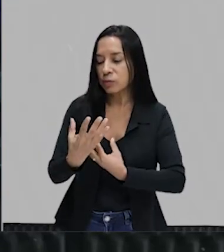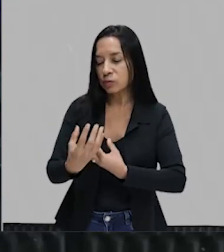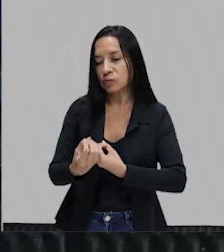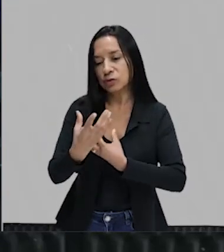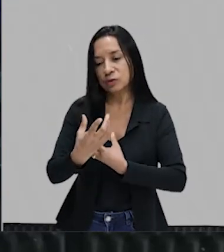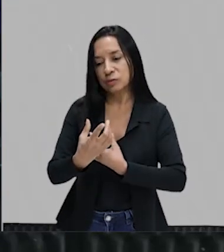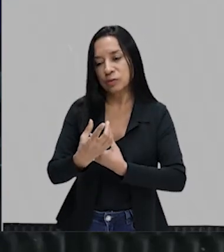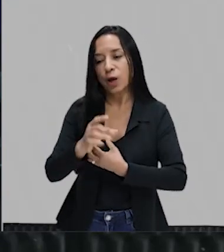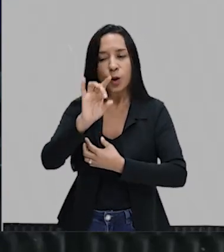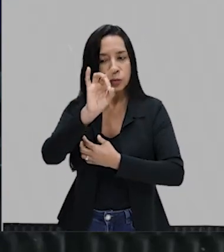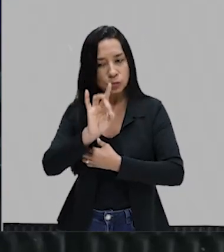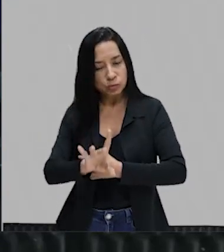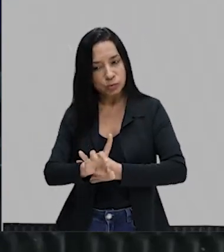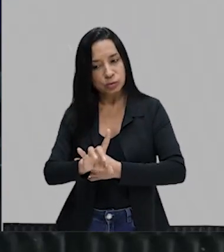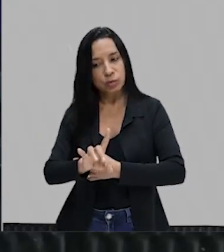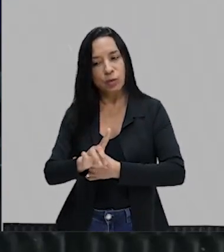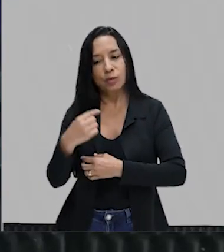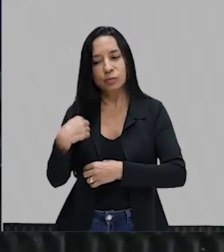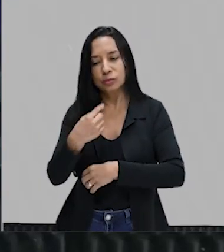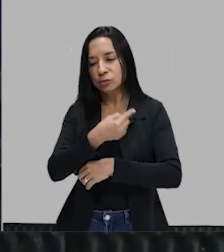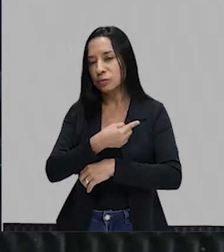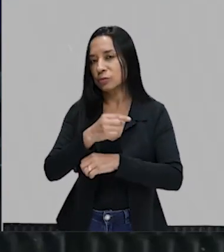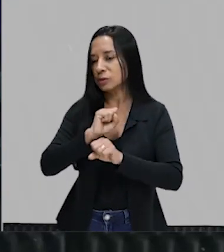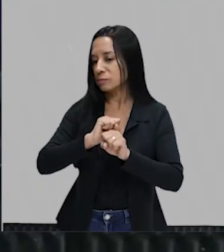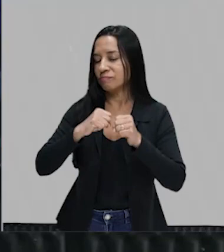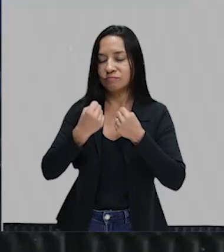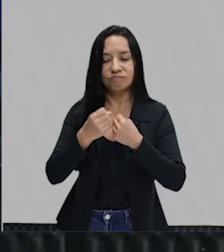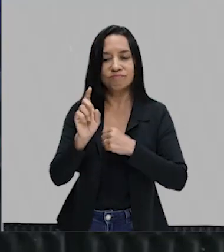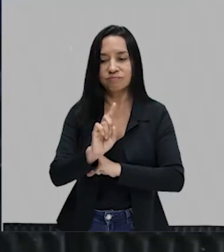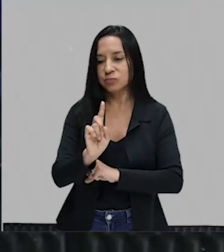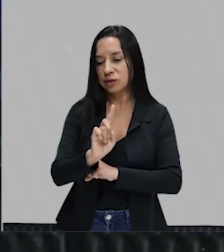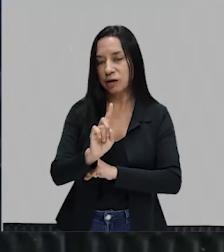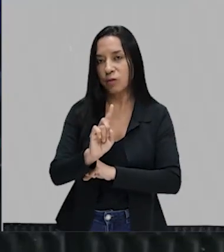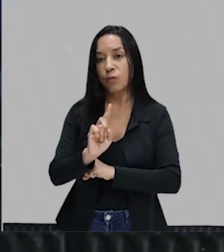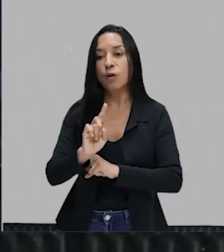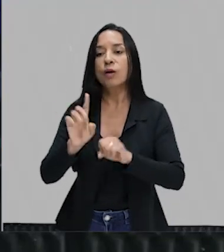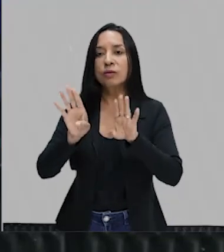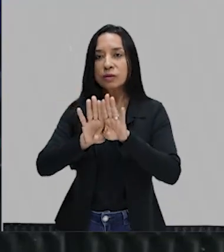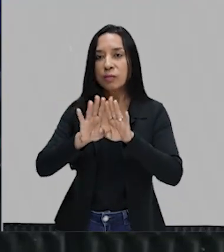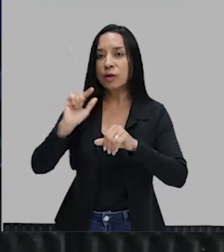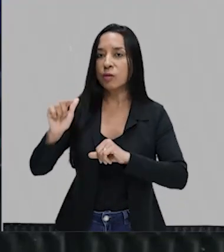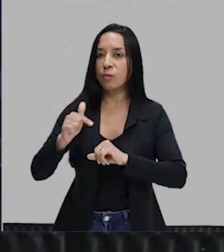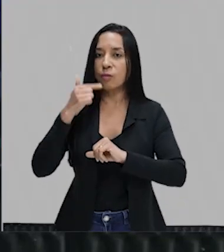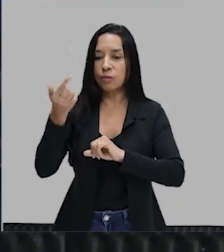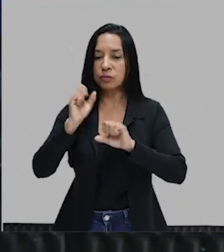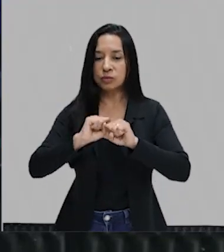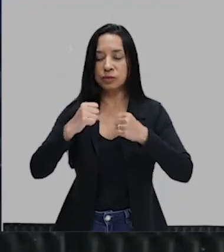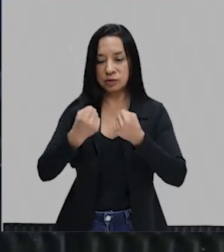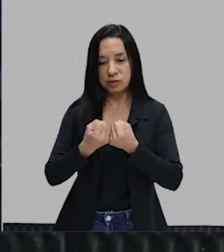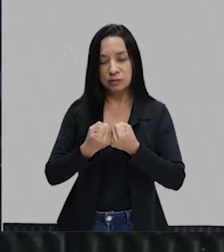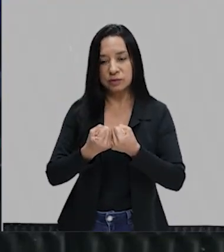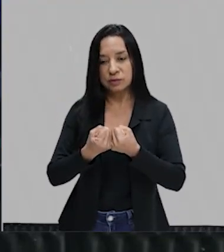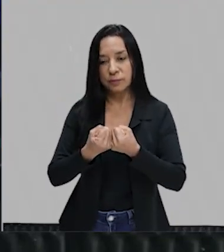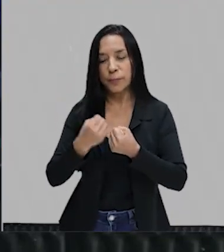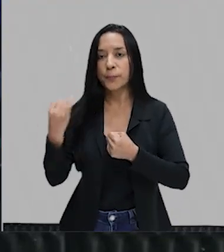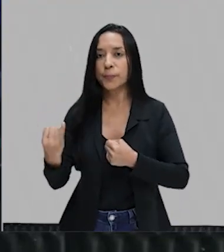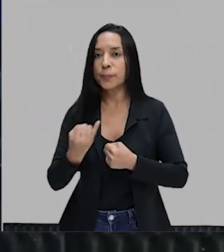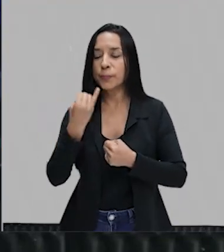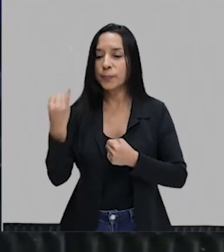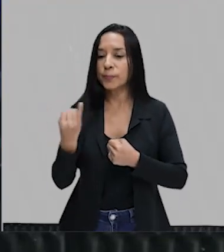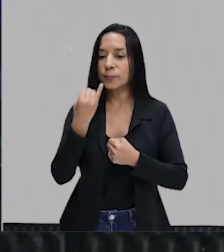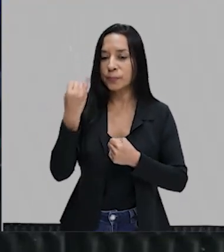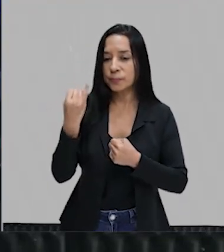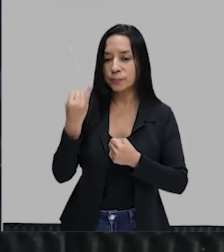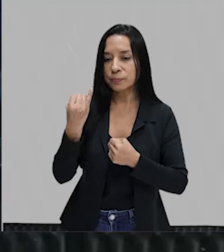nossa sociedade, mas de outras sociedades, inclusive na atualidade. Quer dizer, essa é a importância.